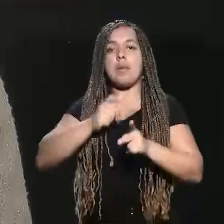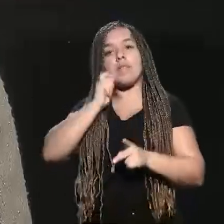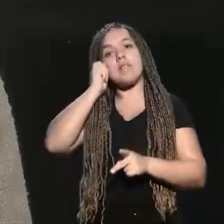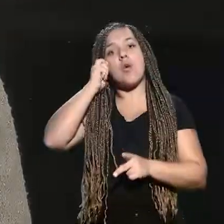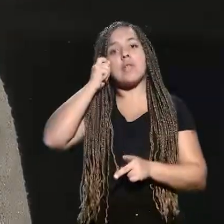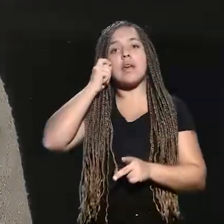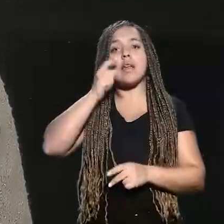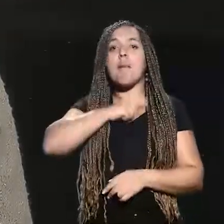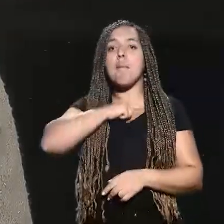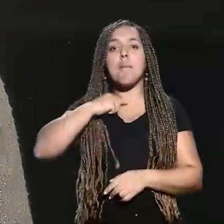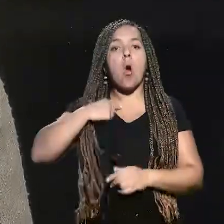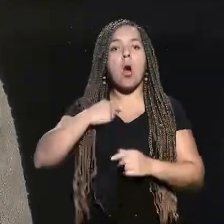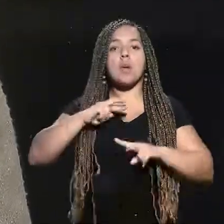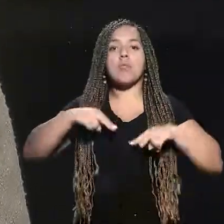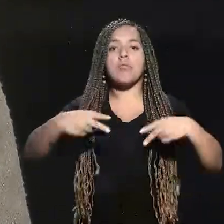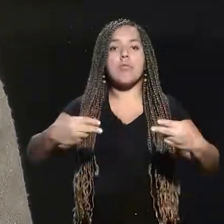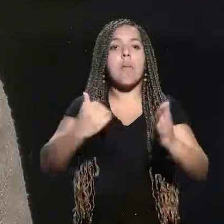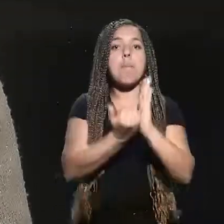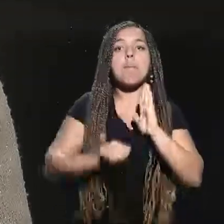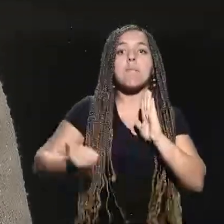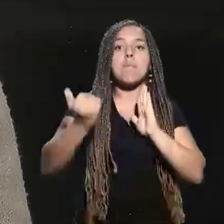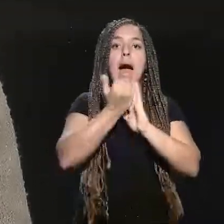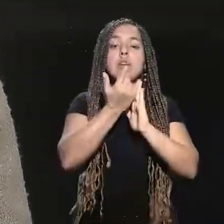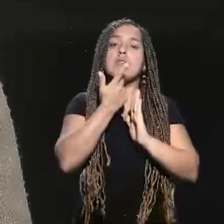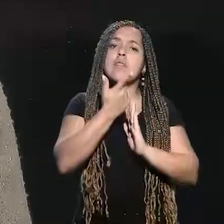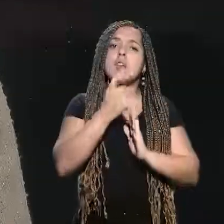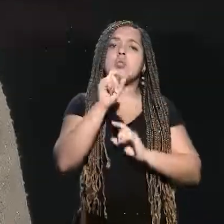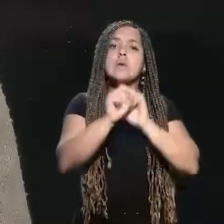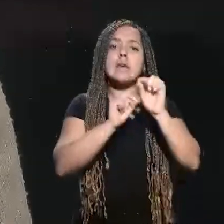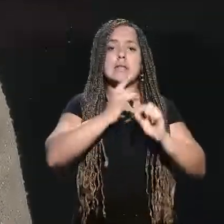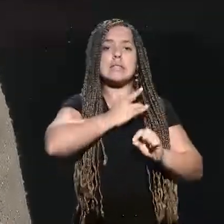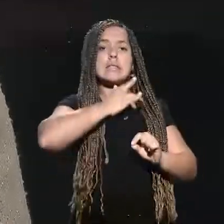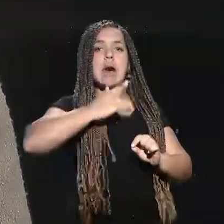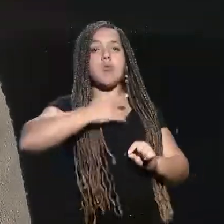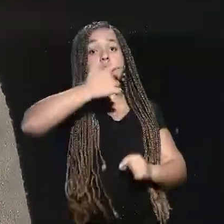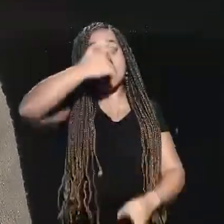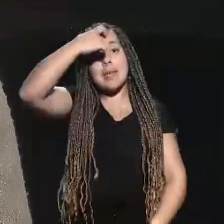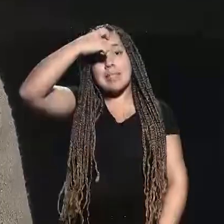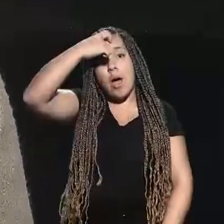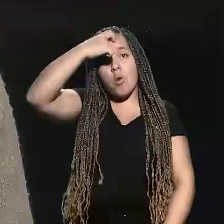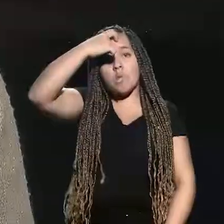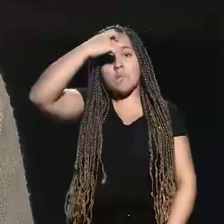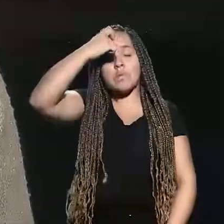A população negra morre muito mais. A gente está falando de saúde mental, mas